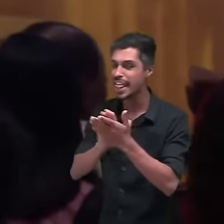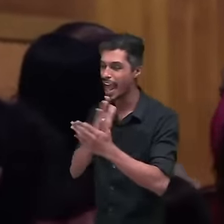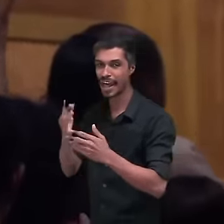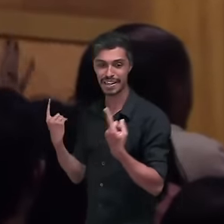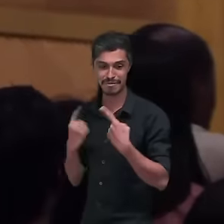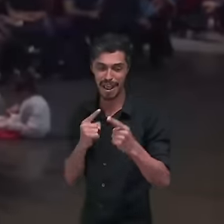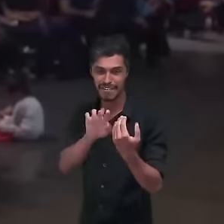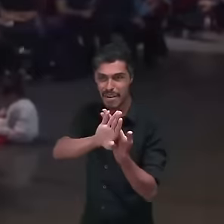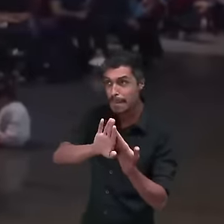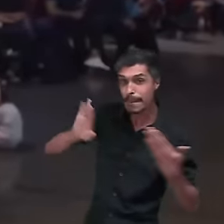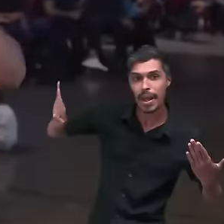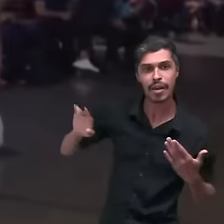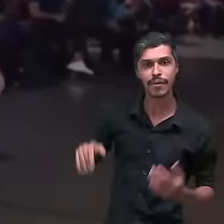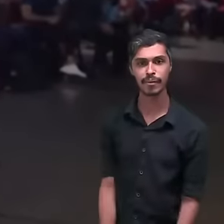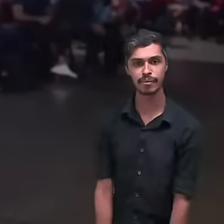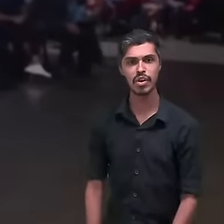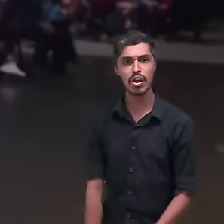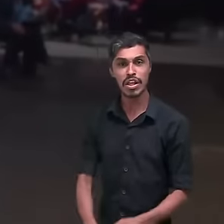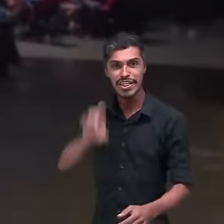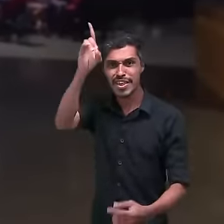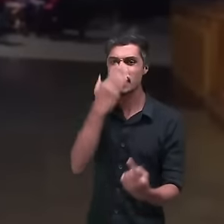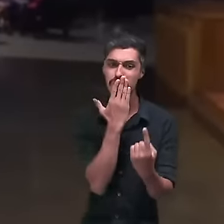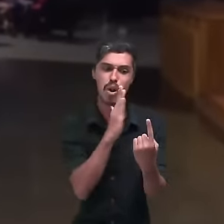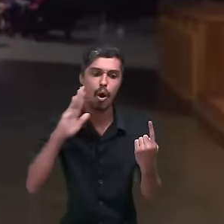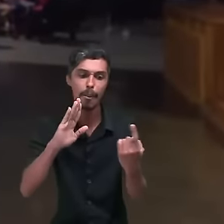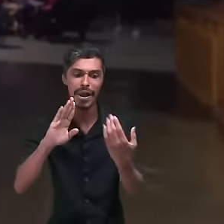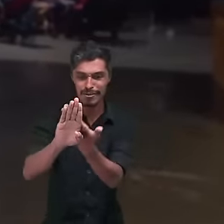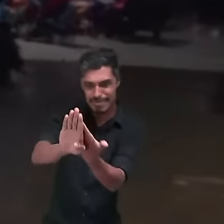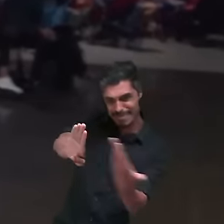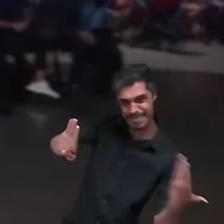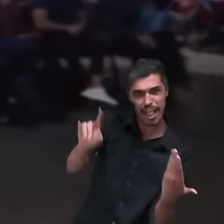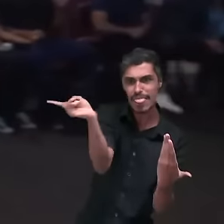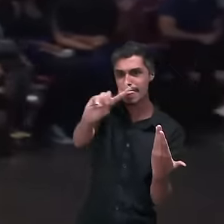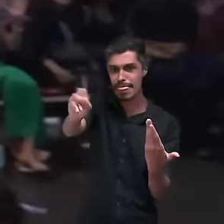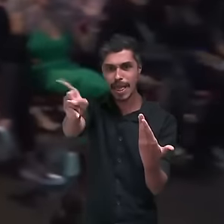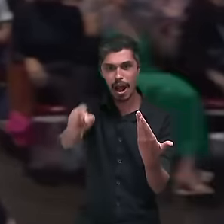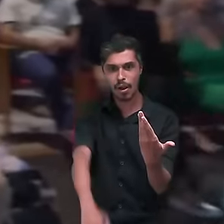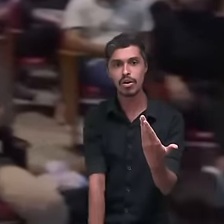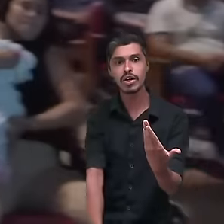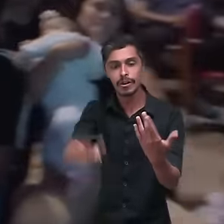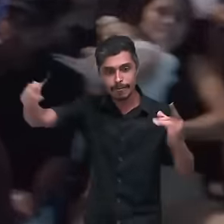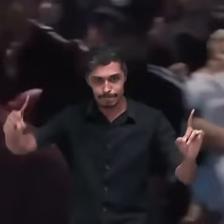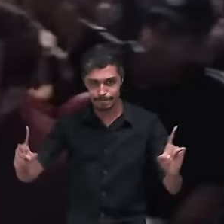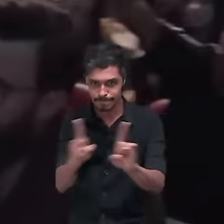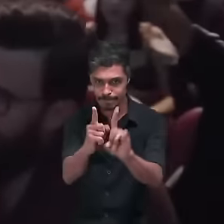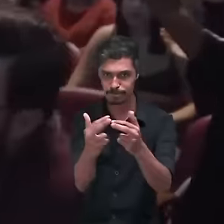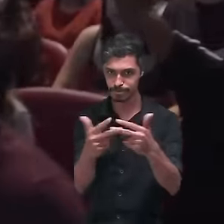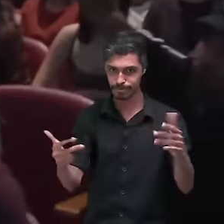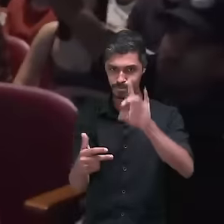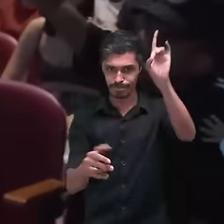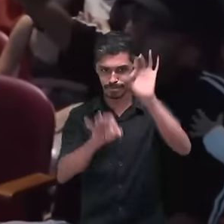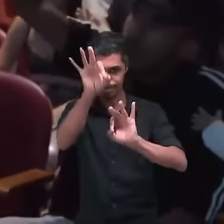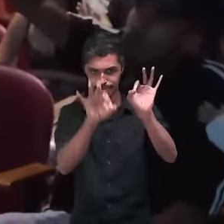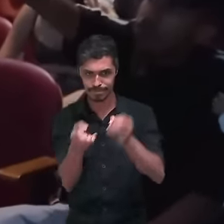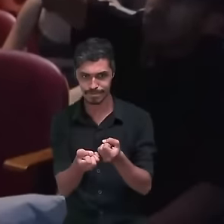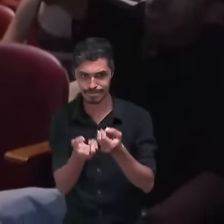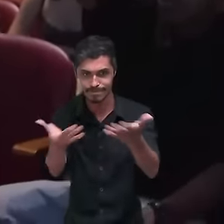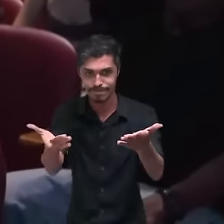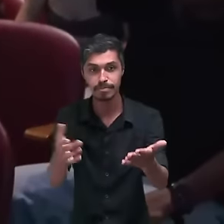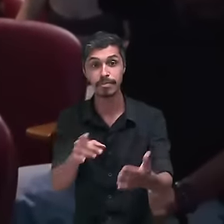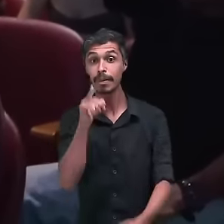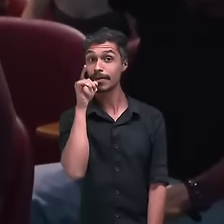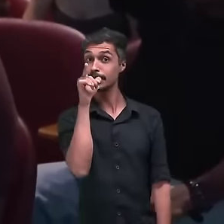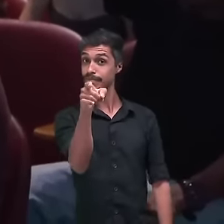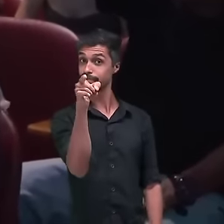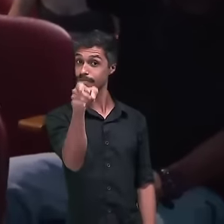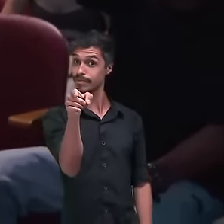a te afastar de tu promesa. Nada va a te afastar de aquello que Dios tiene para você, para tu vida. Ah, você,